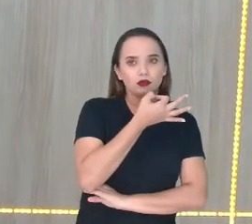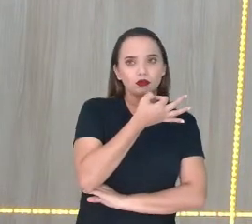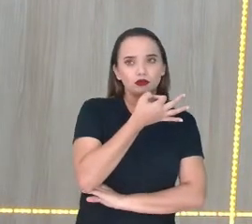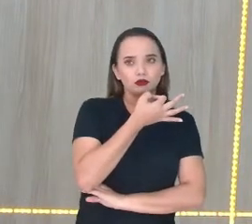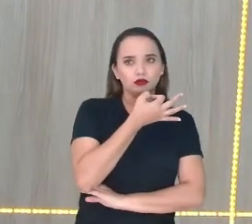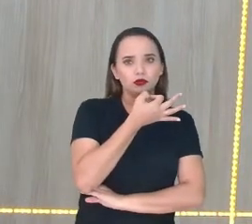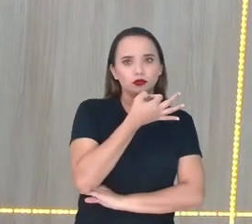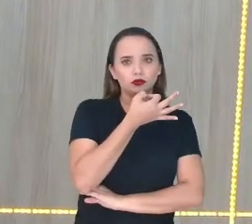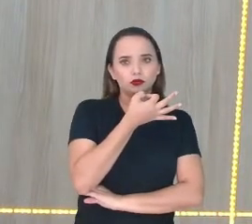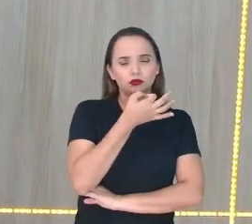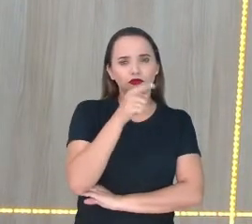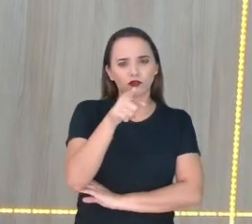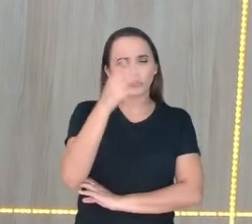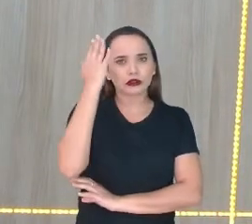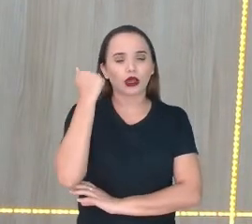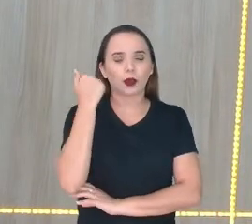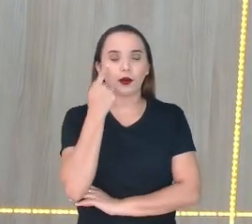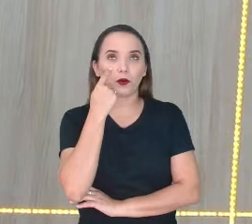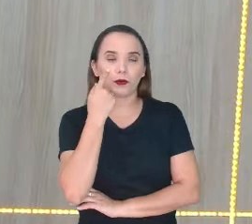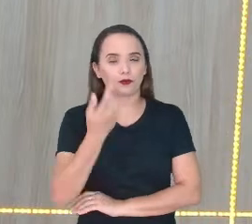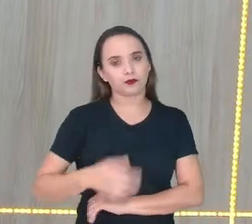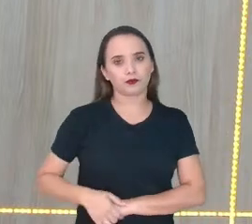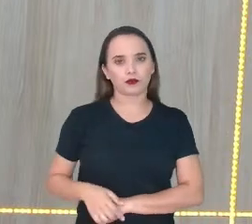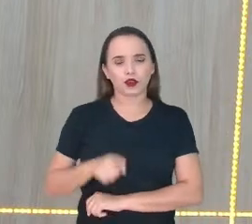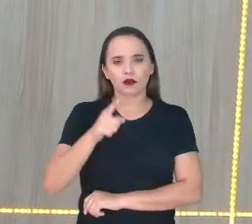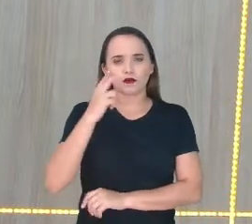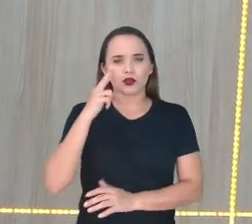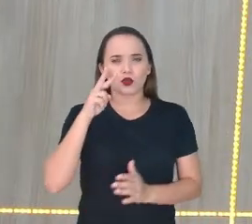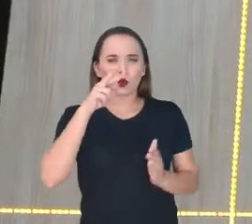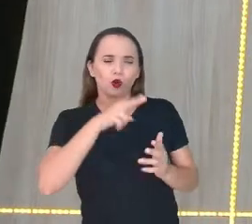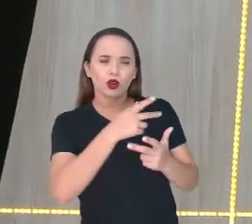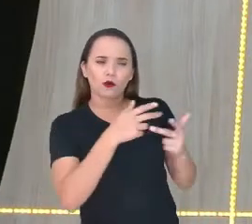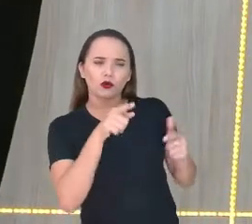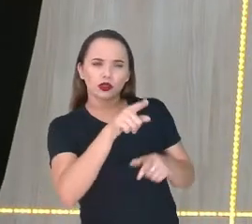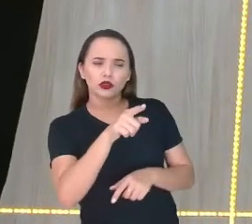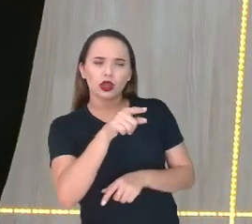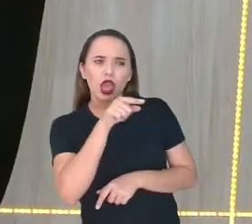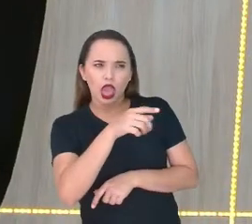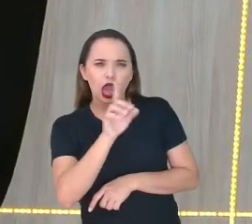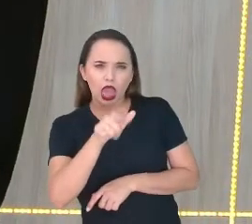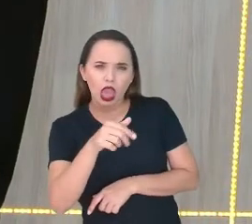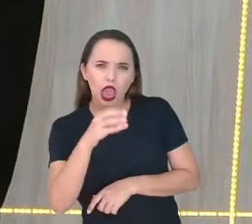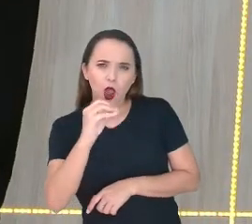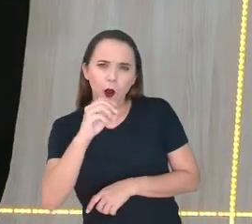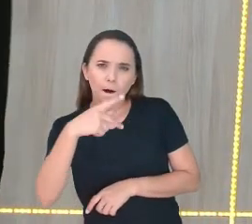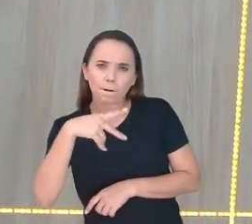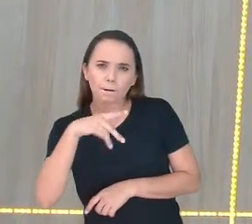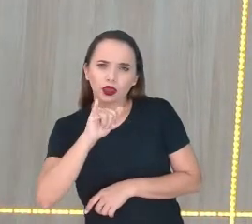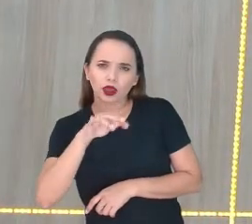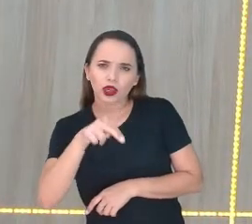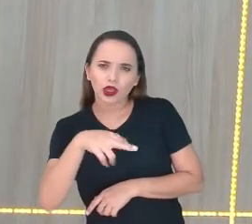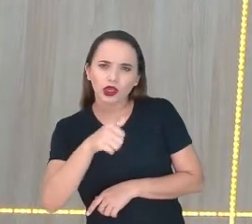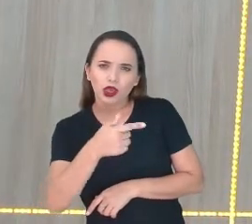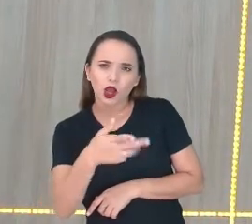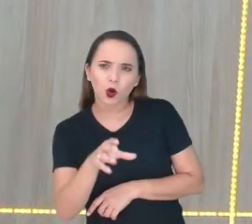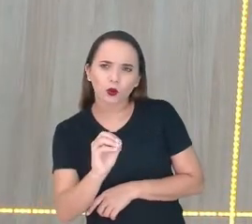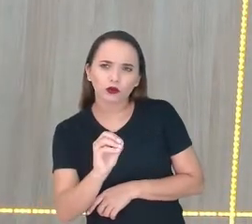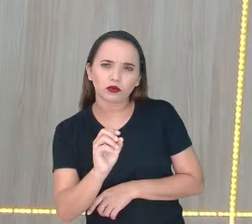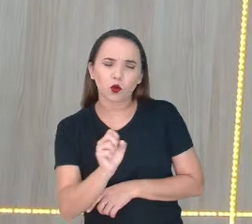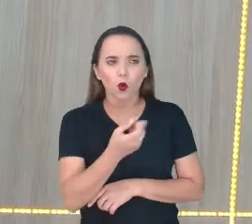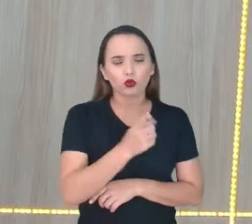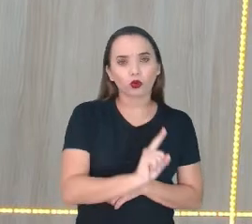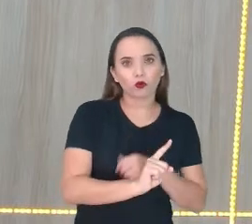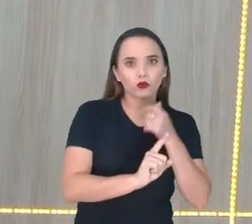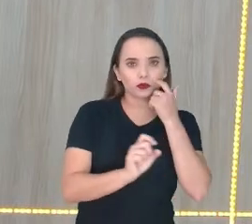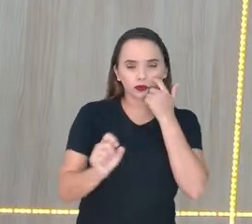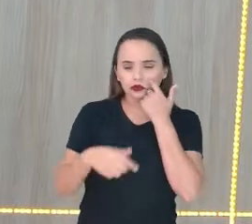Se disser, isso aqui é uma opinião ou não? E um argumento? E a diferença entre